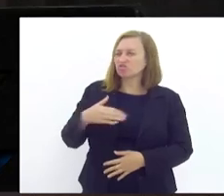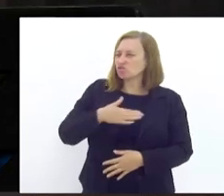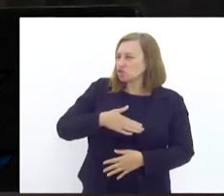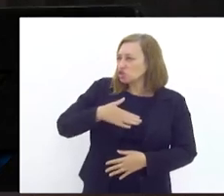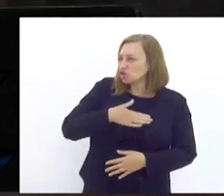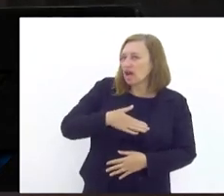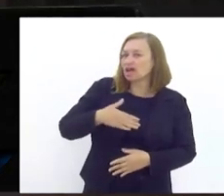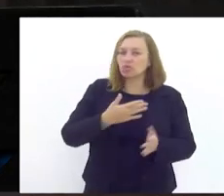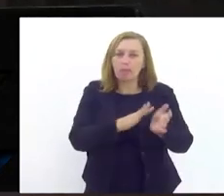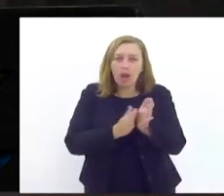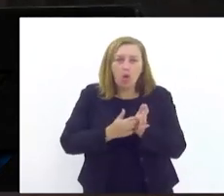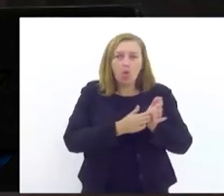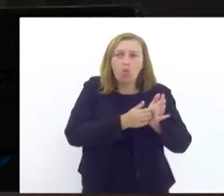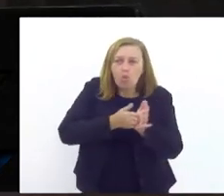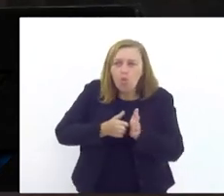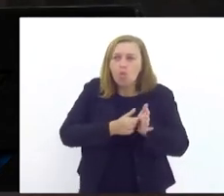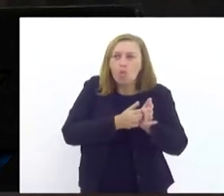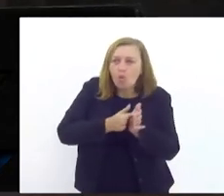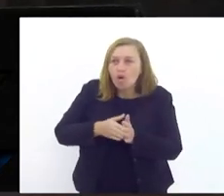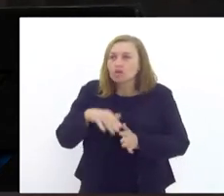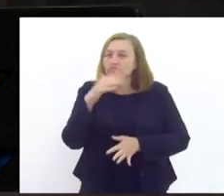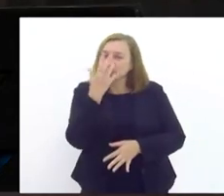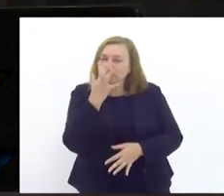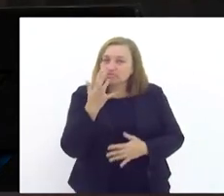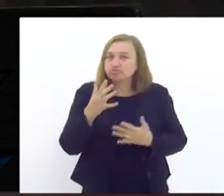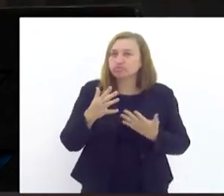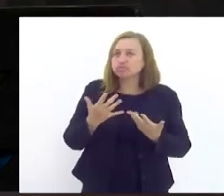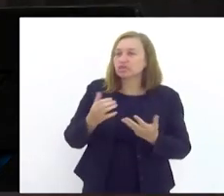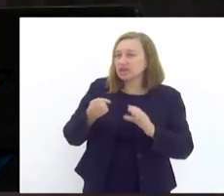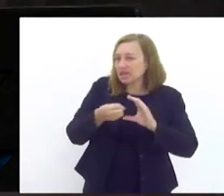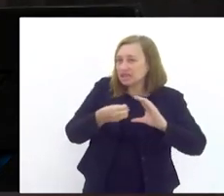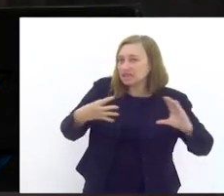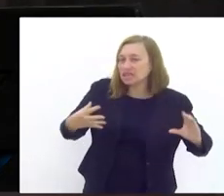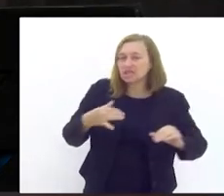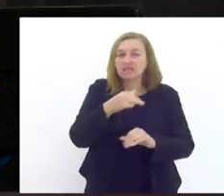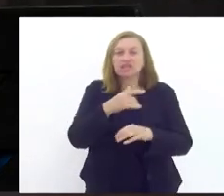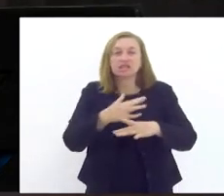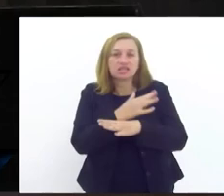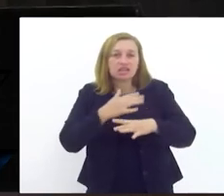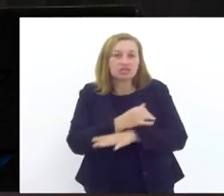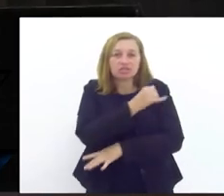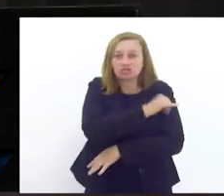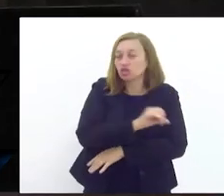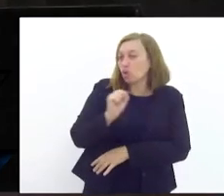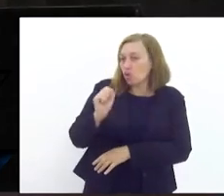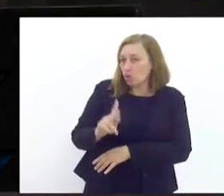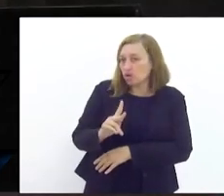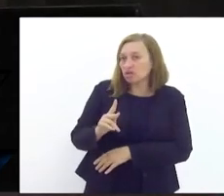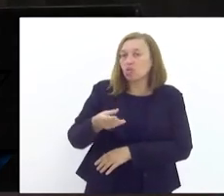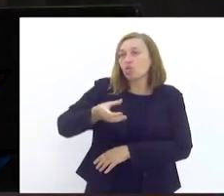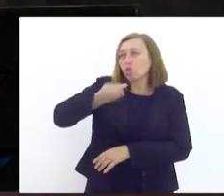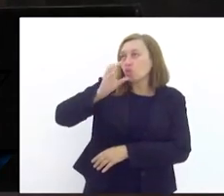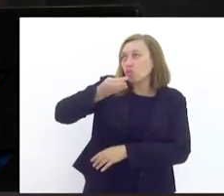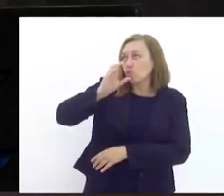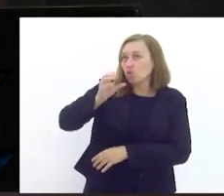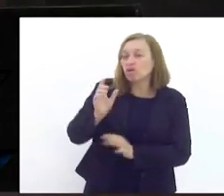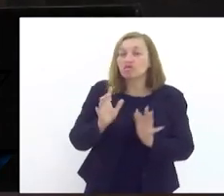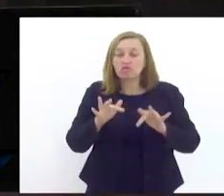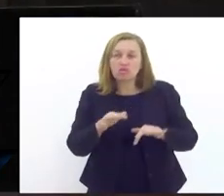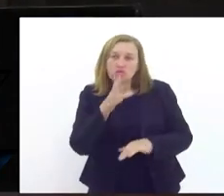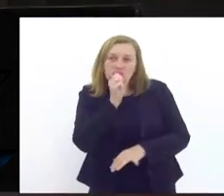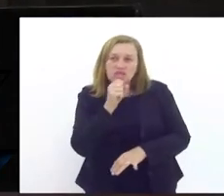do Pagode do Samba que são características manifestações culturais da cidade do Rio de Janeiro tomar a sua cervejinha no final de semana